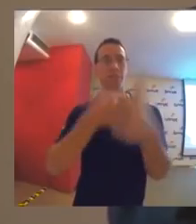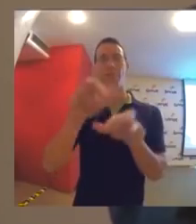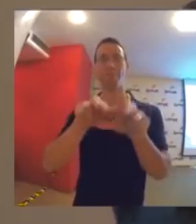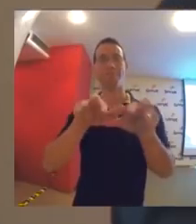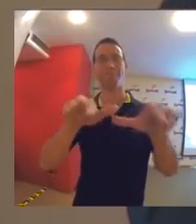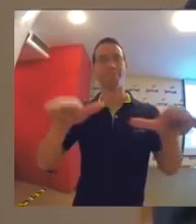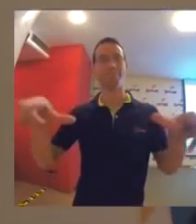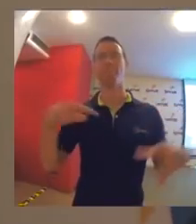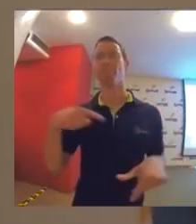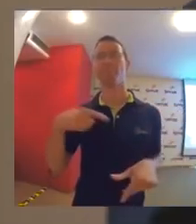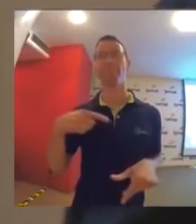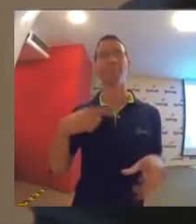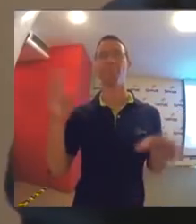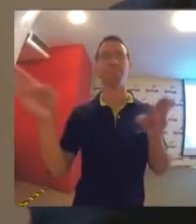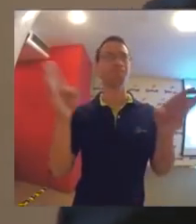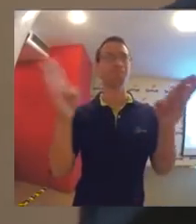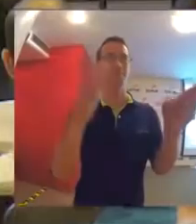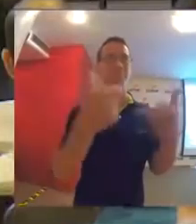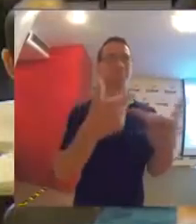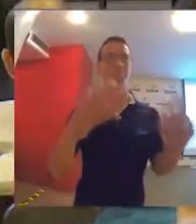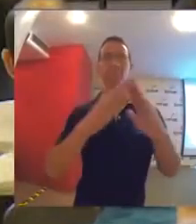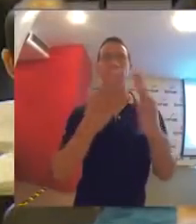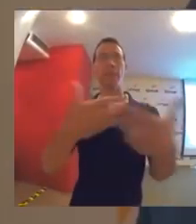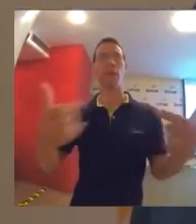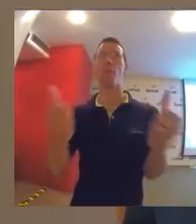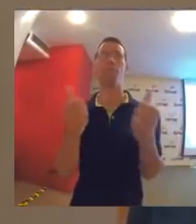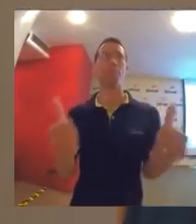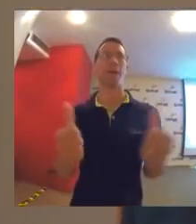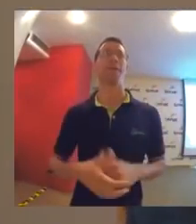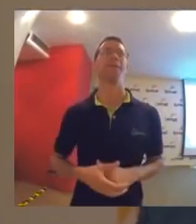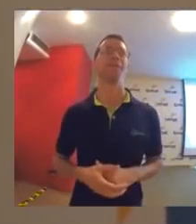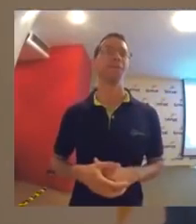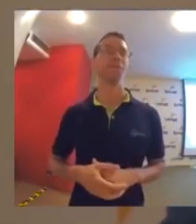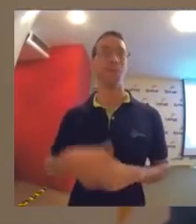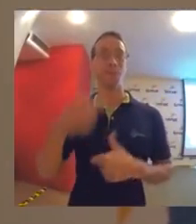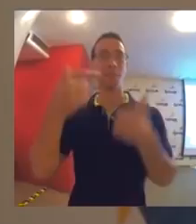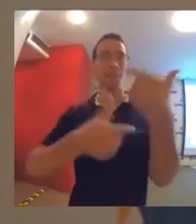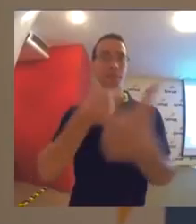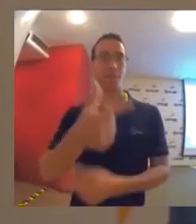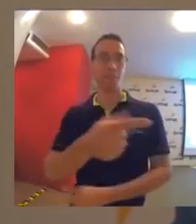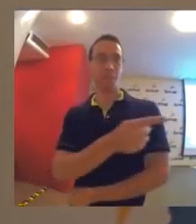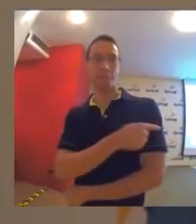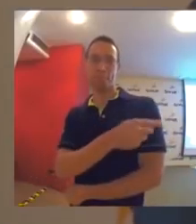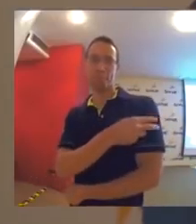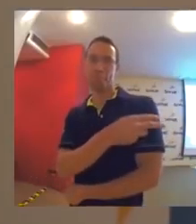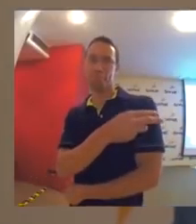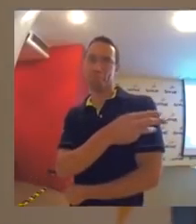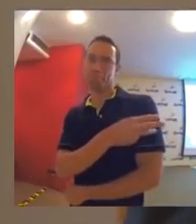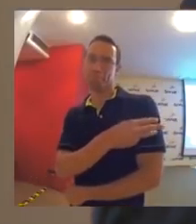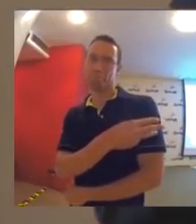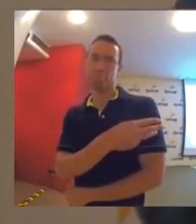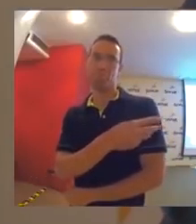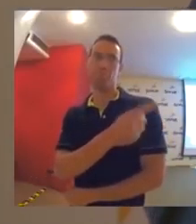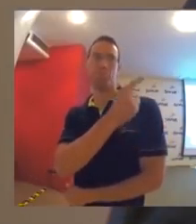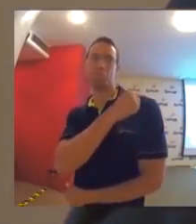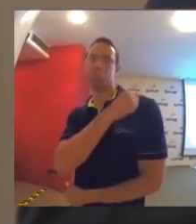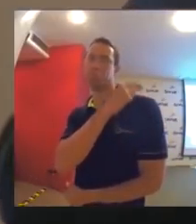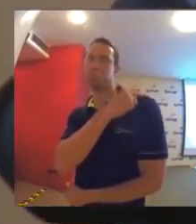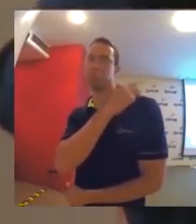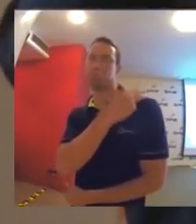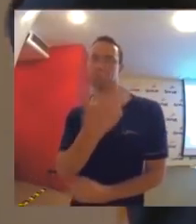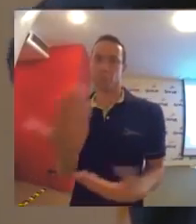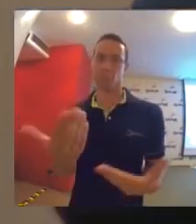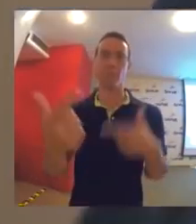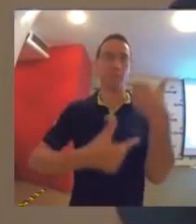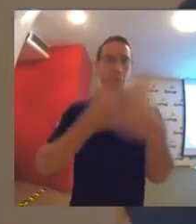os segmentos educacionais. E quando eu trabalhava no Fundamental 1 ou 2, ou no ensino médio, ou na universidade,